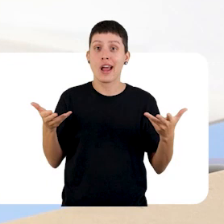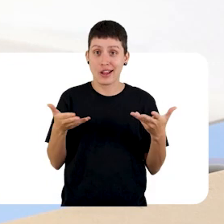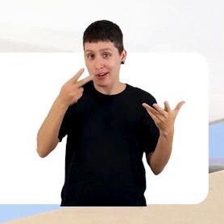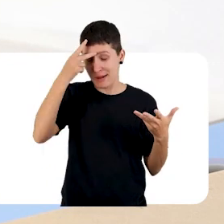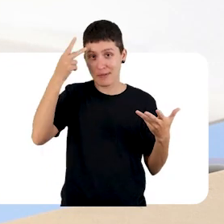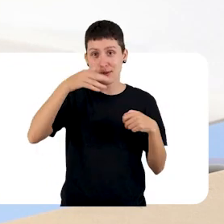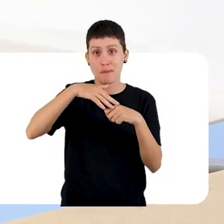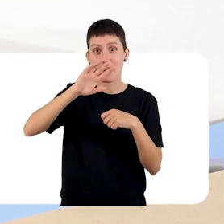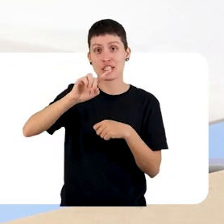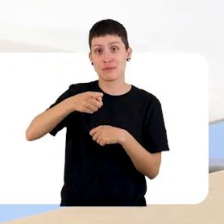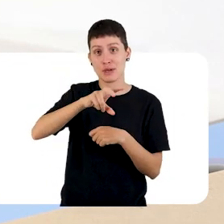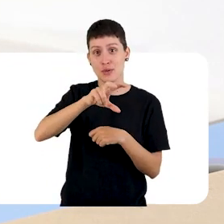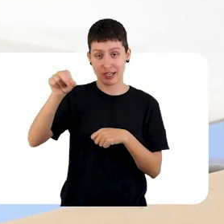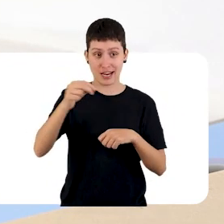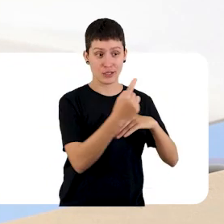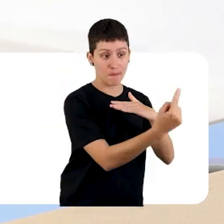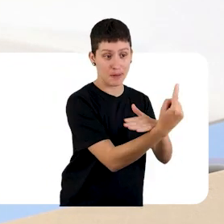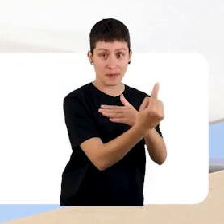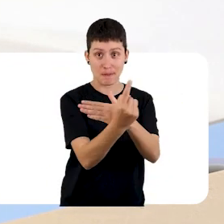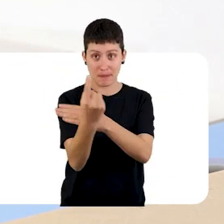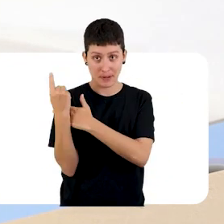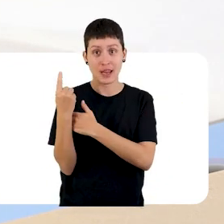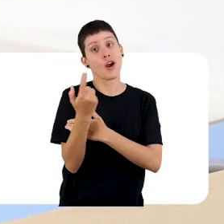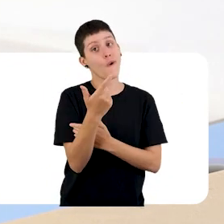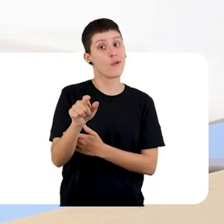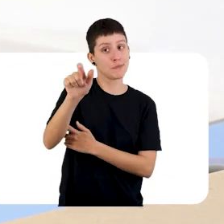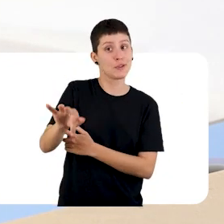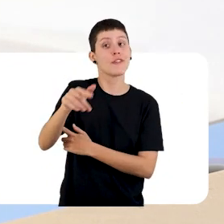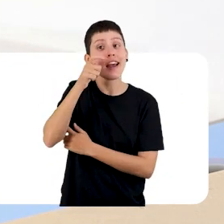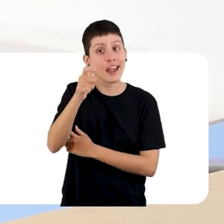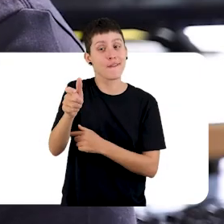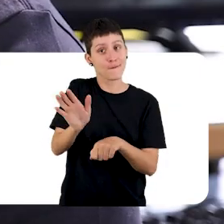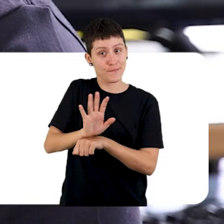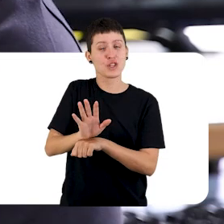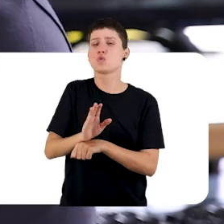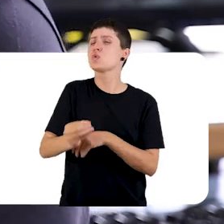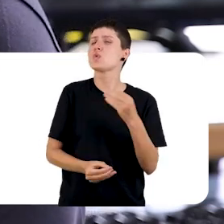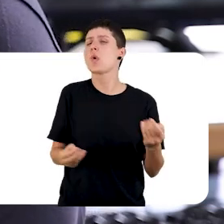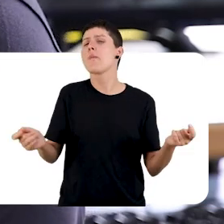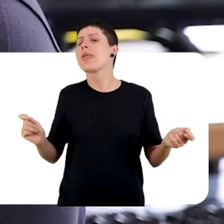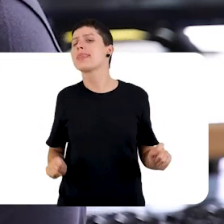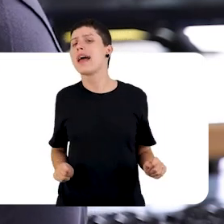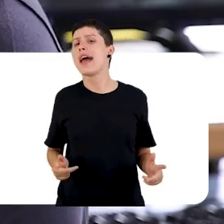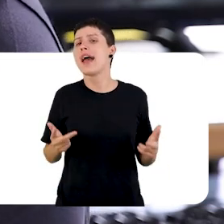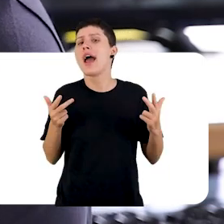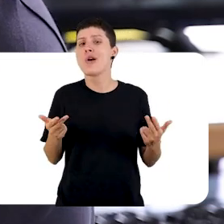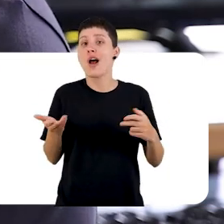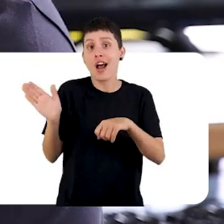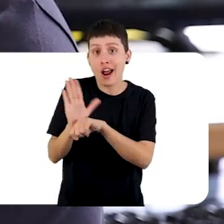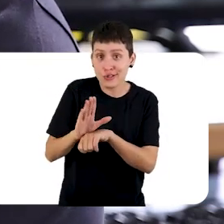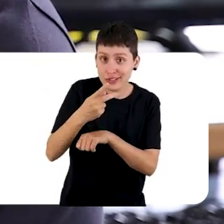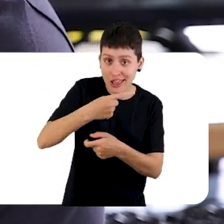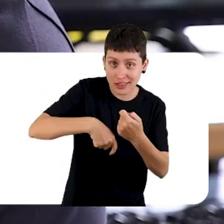clientes e muitas pessoas que também vão assistir isso aqui, como que elas podem contribuir com o seu negócio e, de